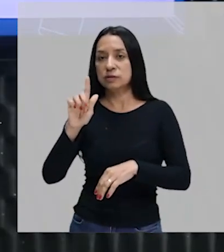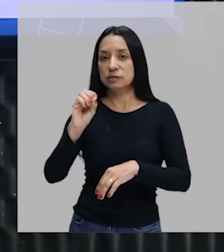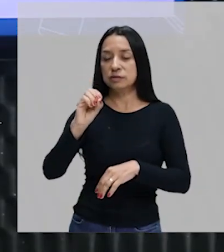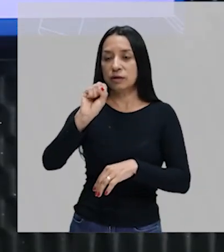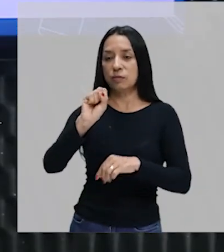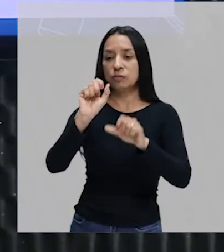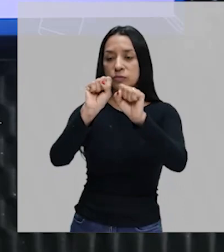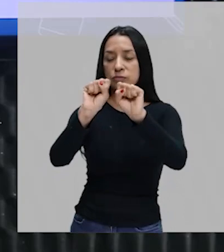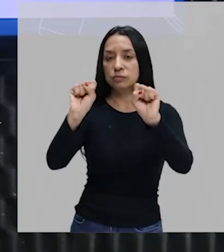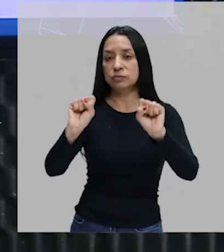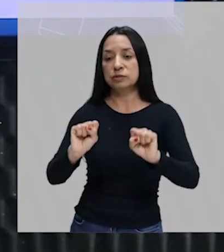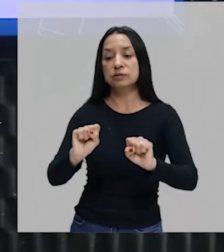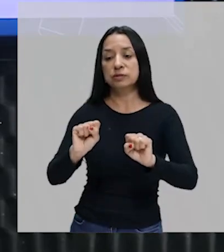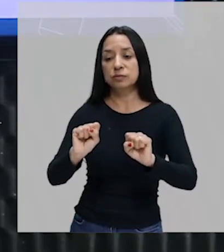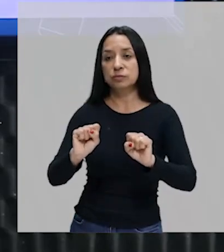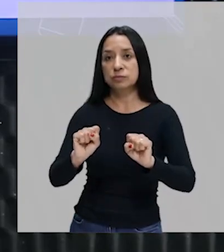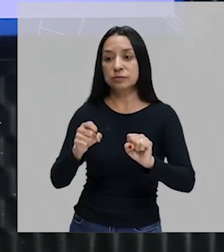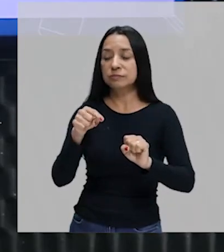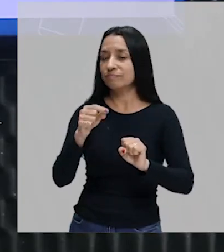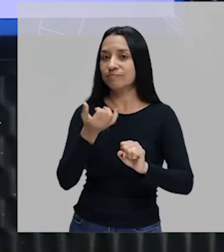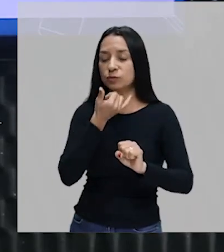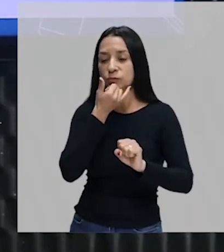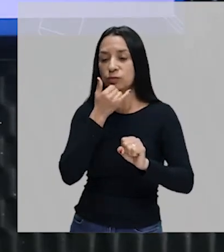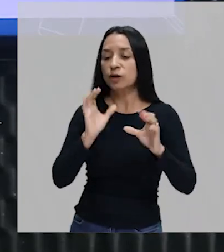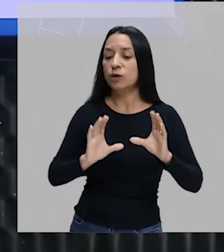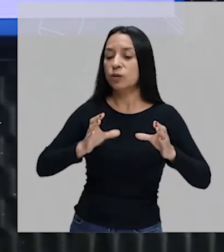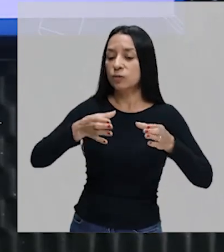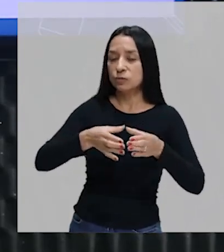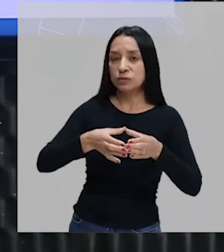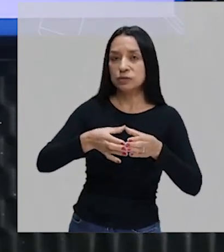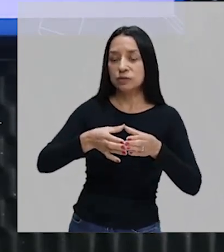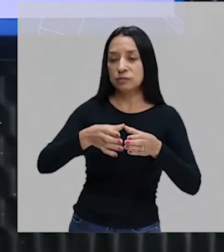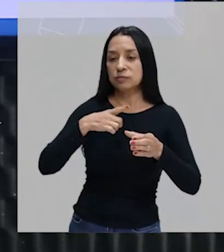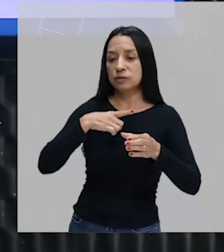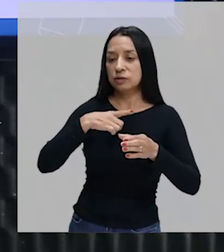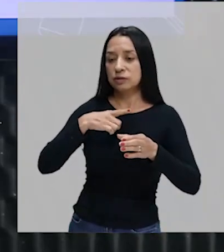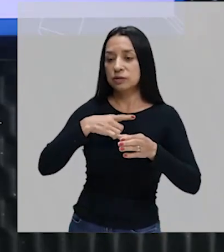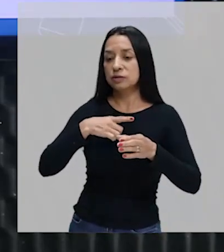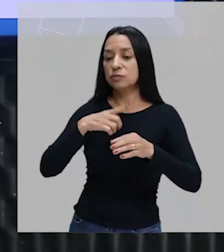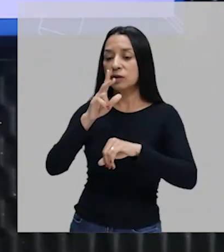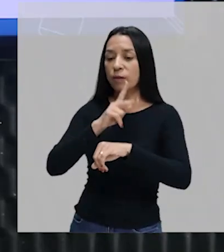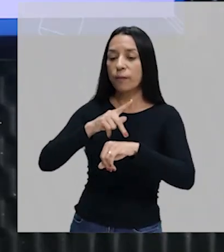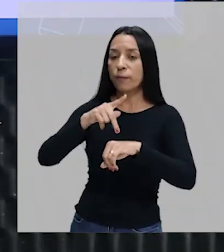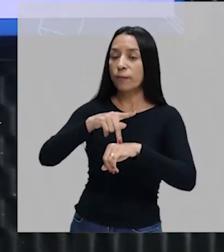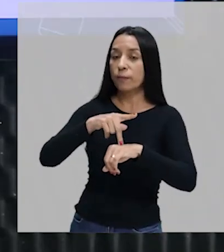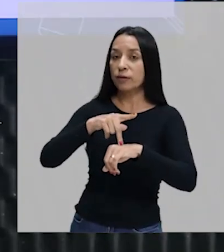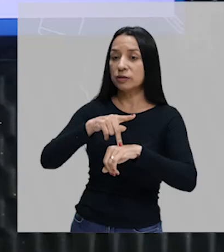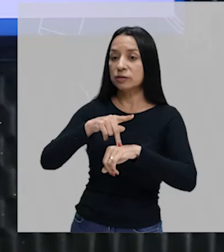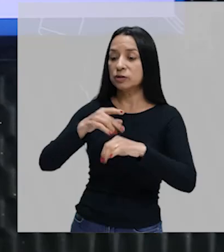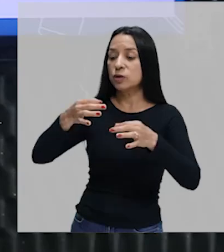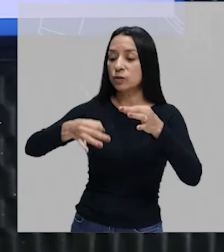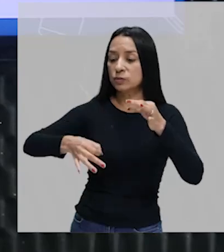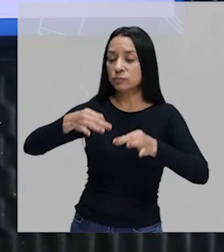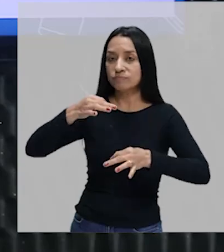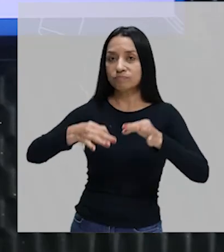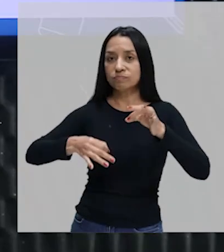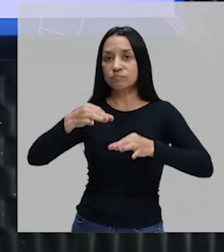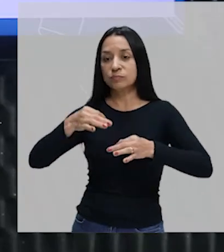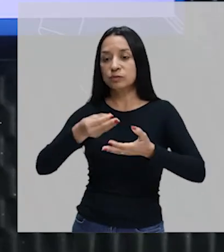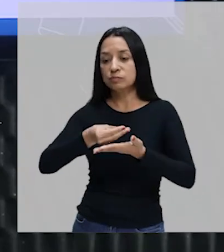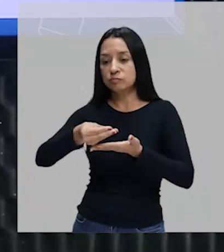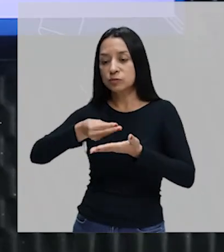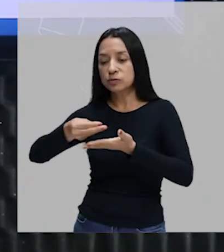em Portugal, nós teremos o Estado, juridicamente, distribuindo esses lotes de